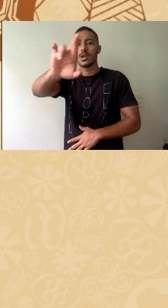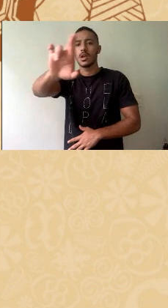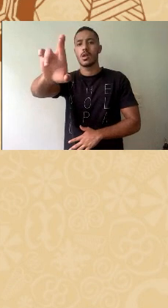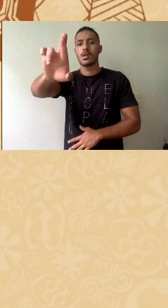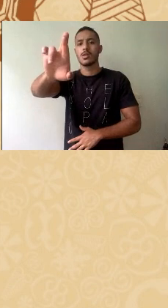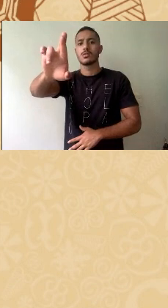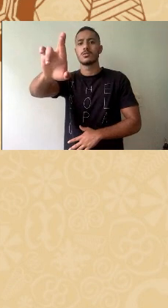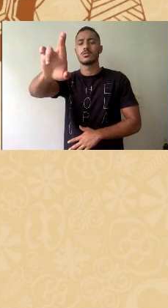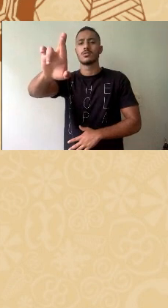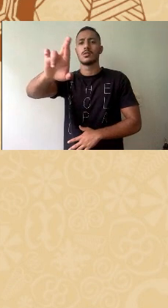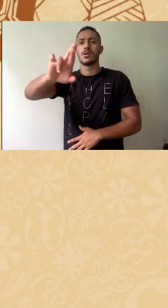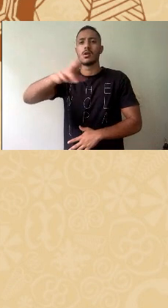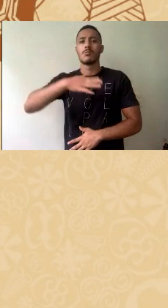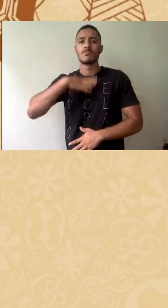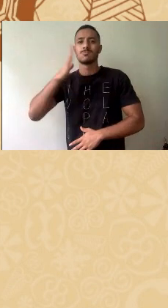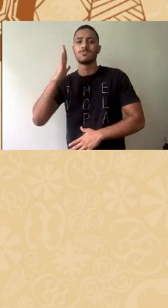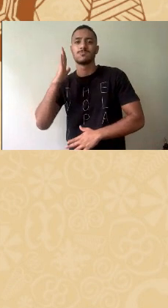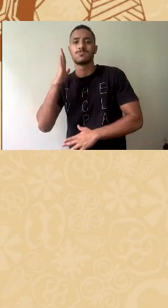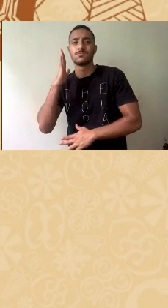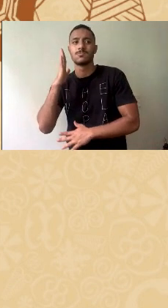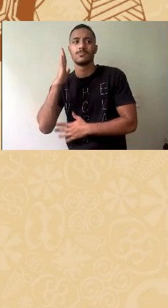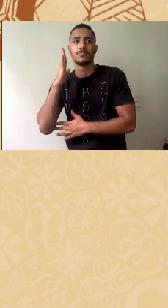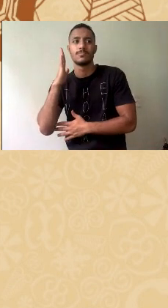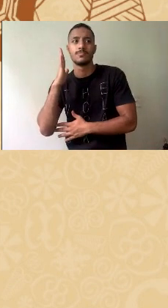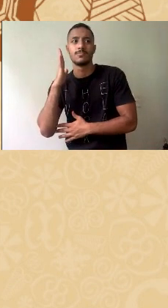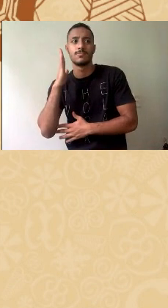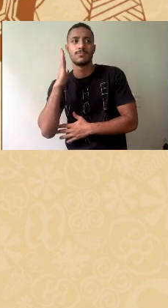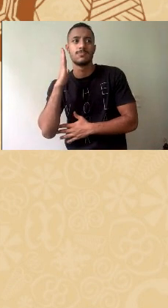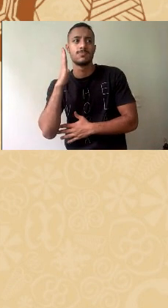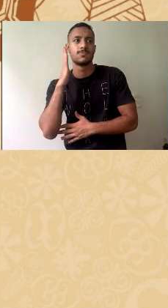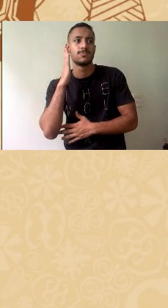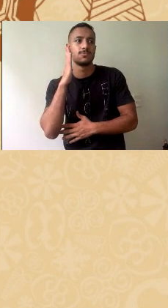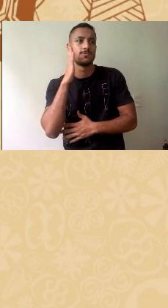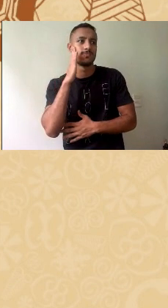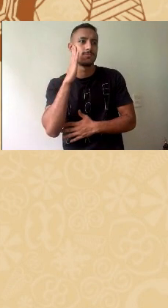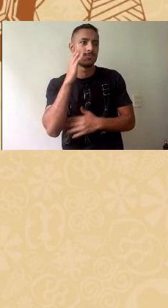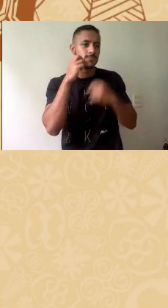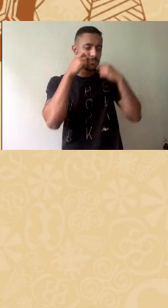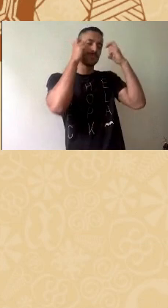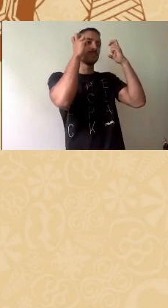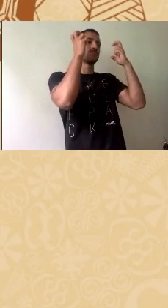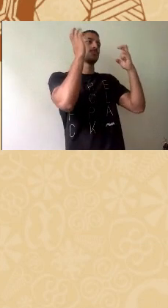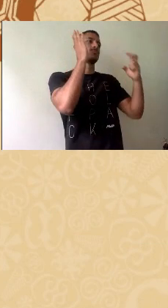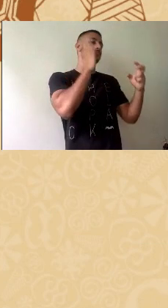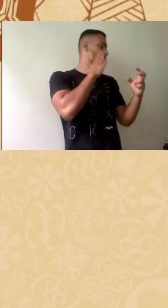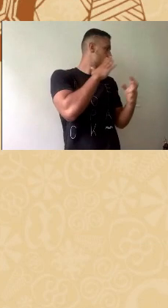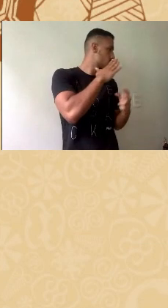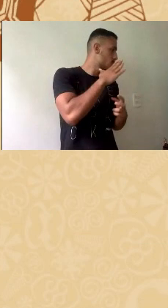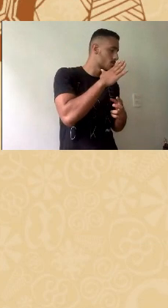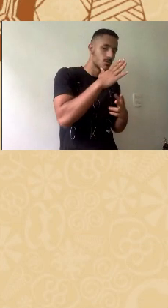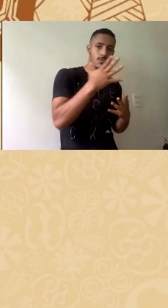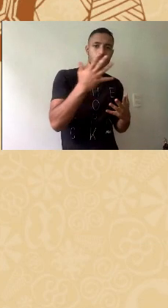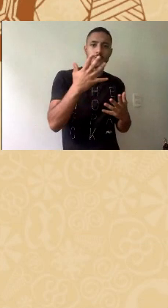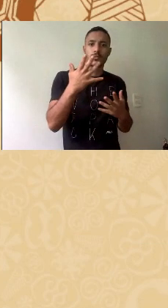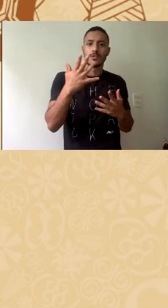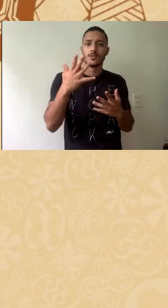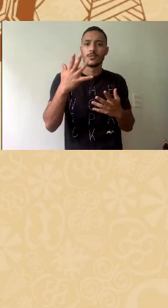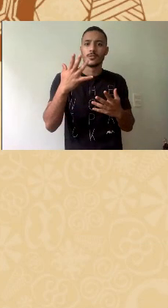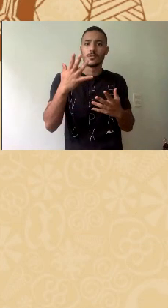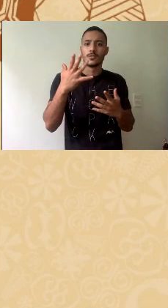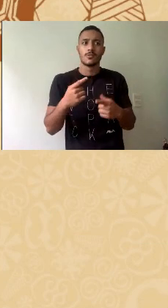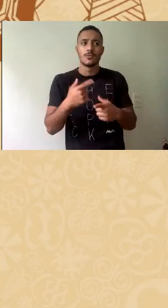Foi um tapa na minha cara mesmo, enquanto pessoa branca, e o que é que eu estou fazendo contra o